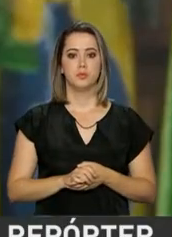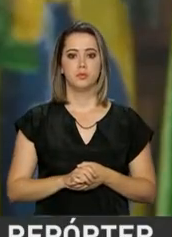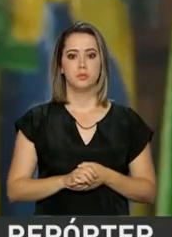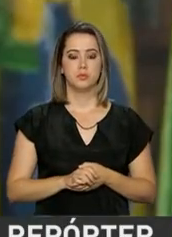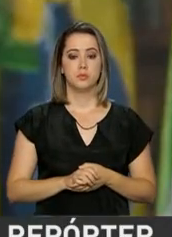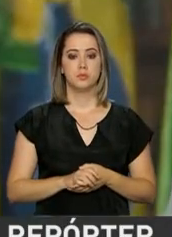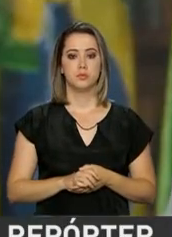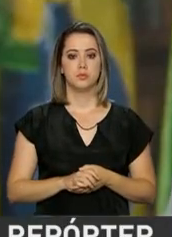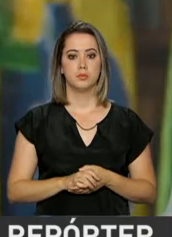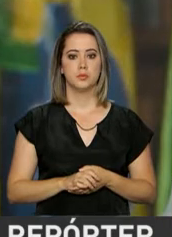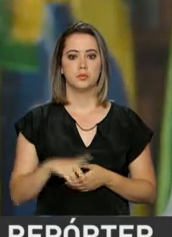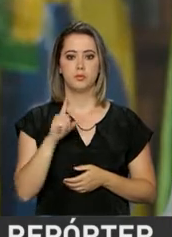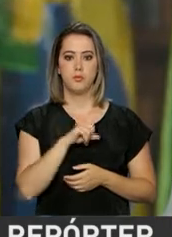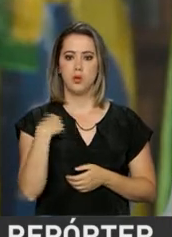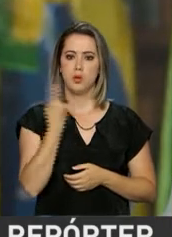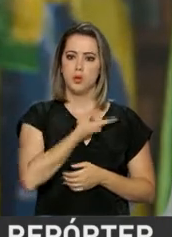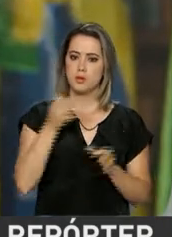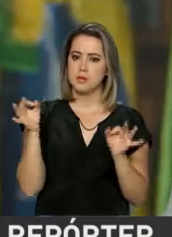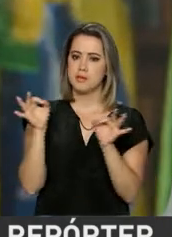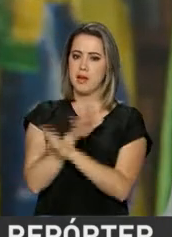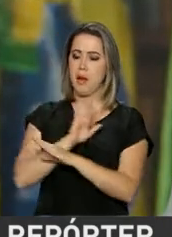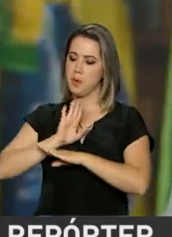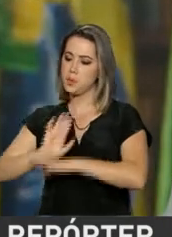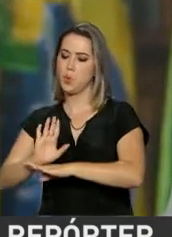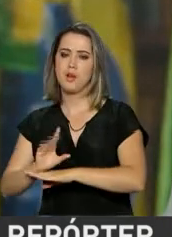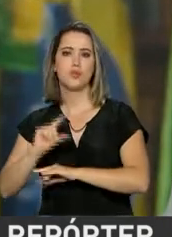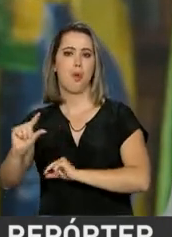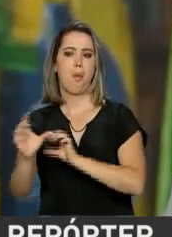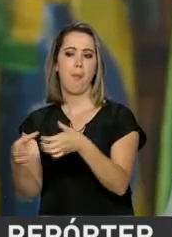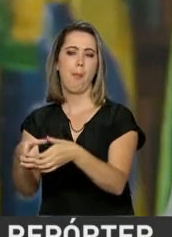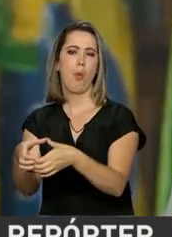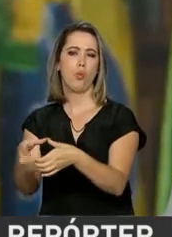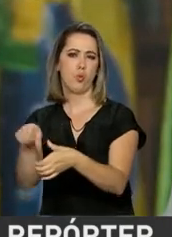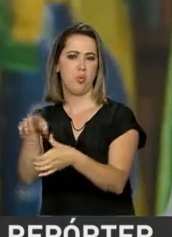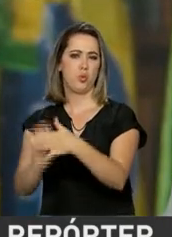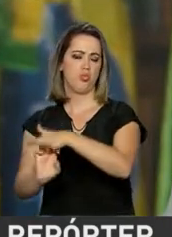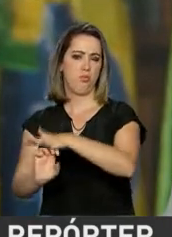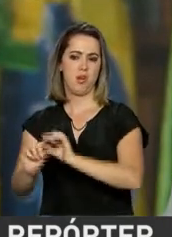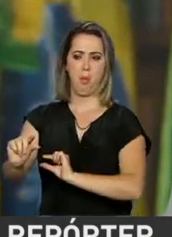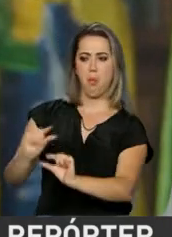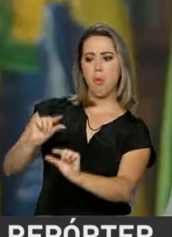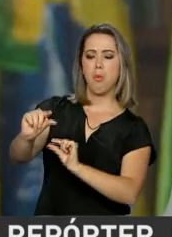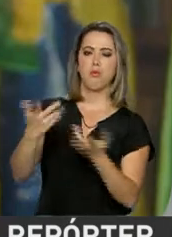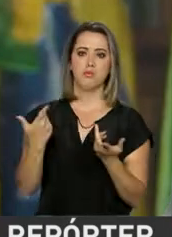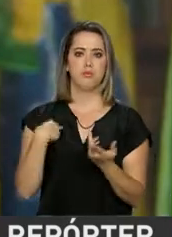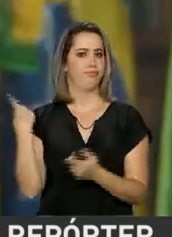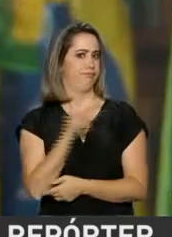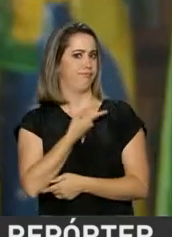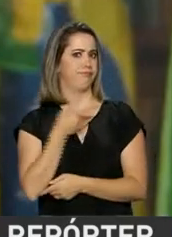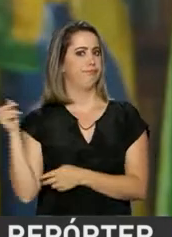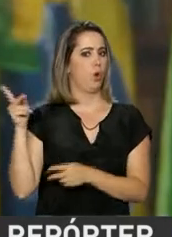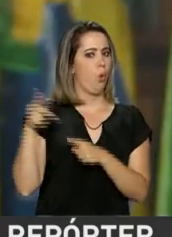acabamos boris que privilegiavam apenas algumas poucas empresas cortamos as práticas que